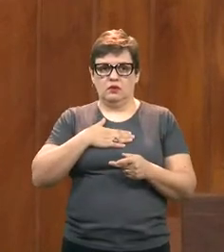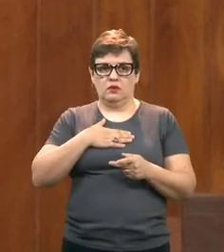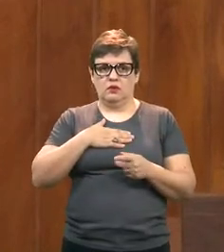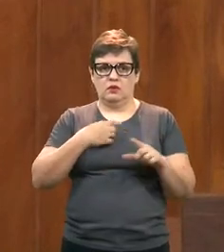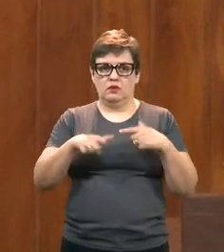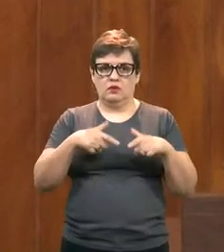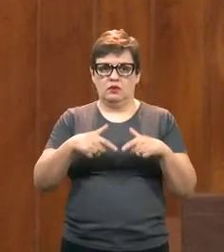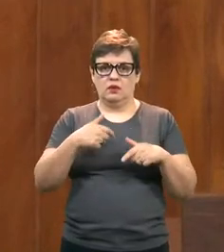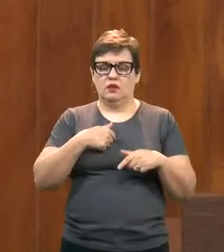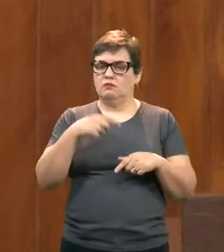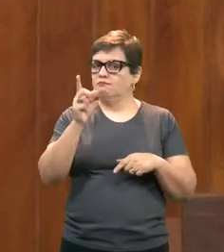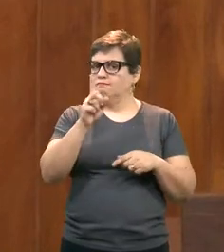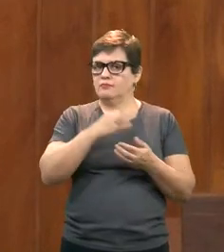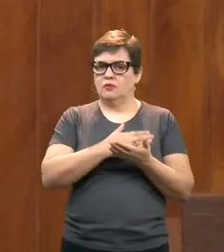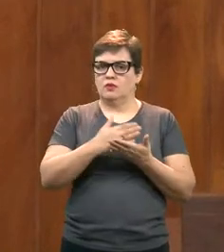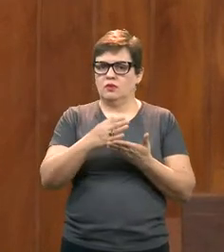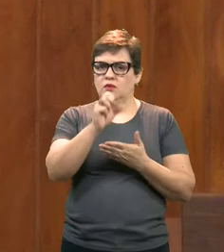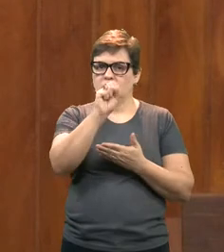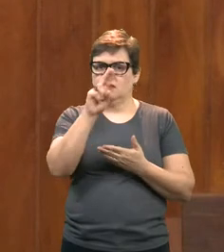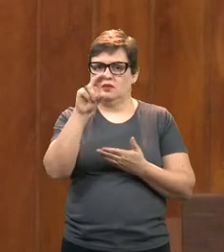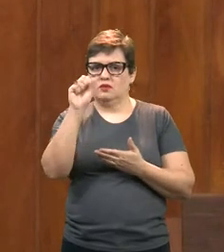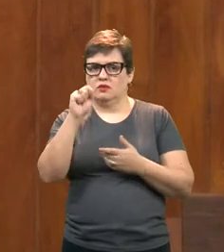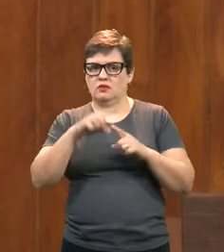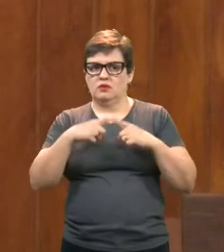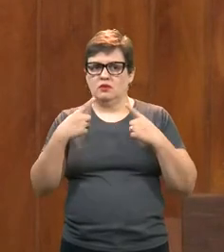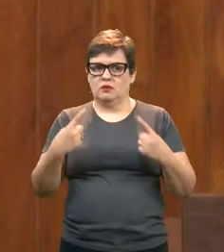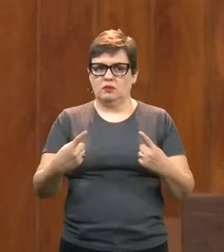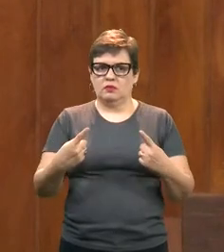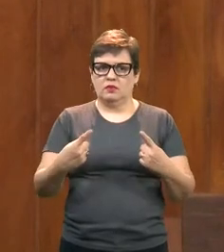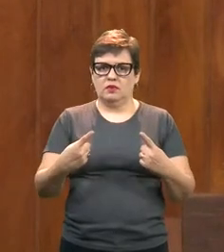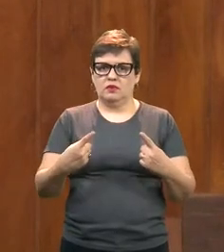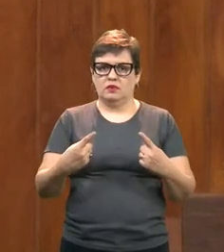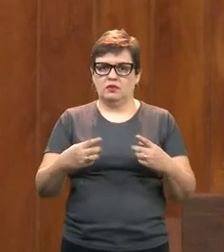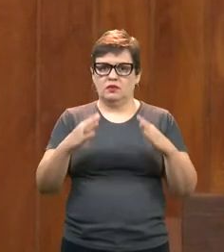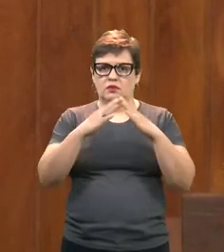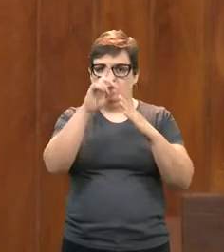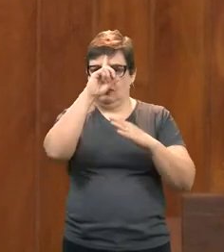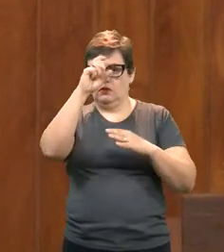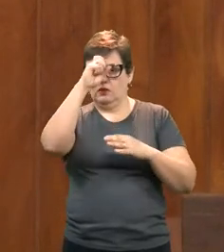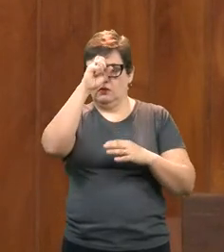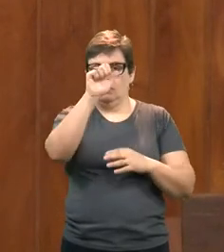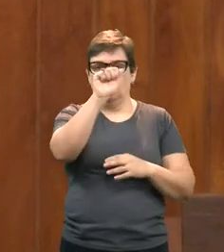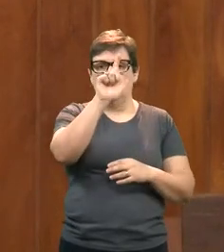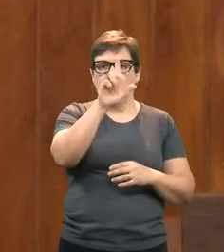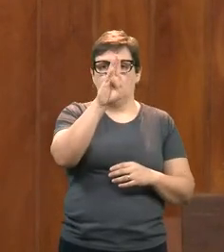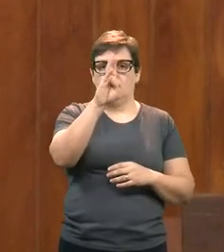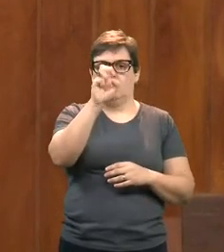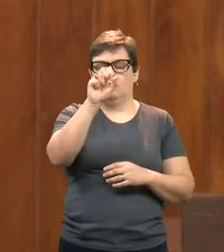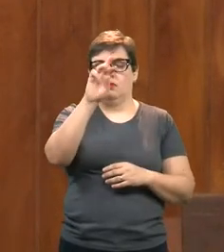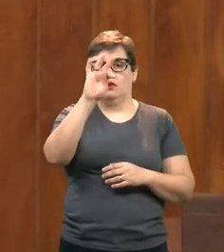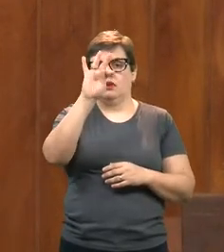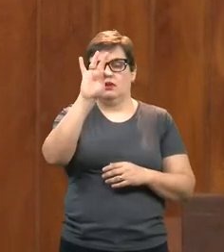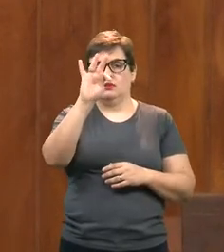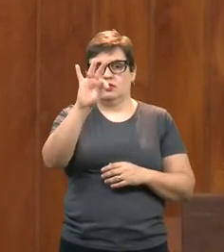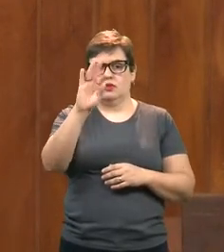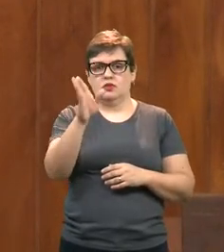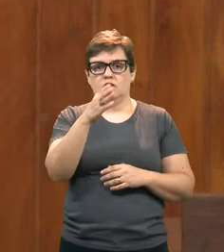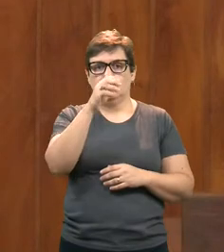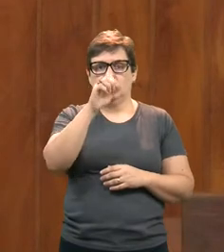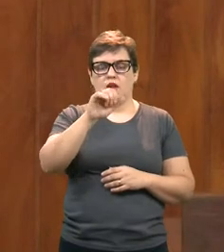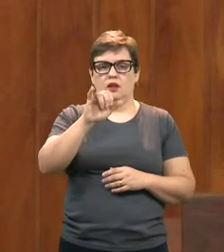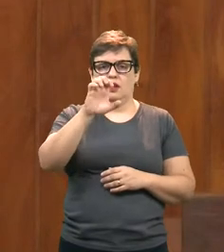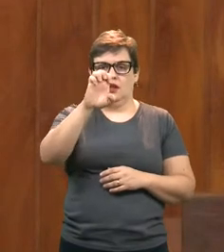não. Eu comecei trabalhando no Hospital Albert Einstein e no Hospital